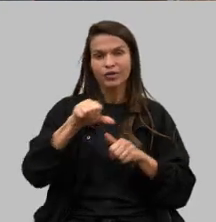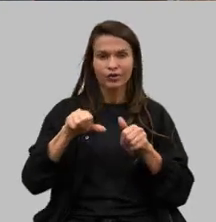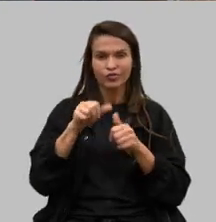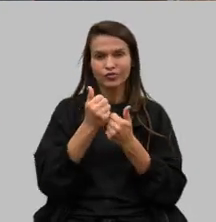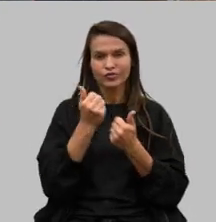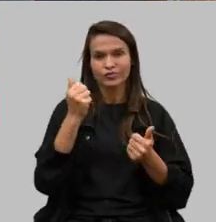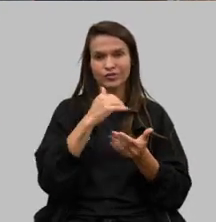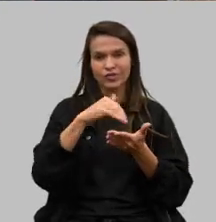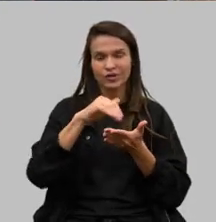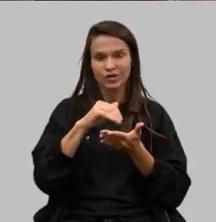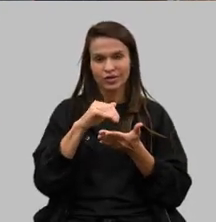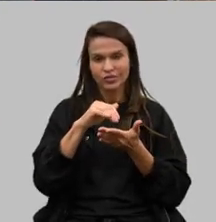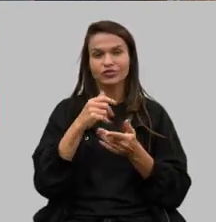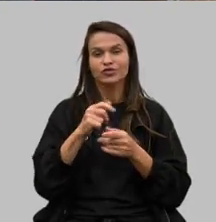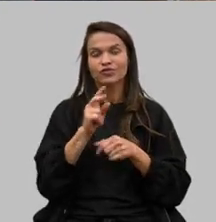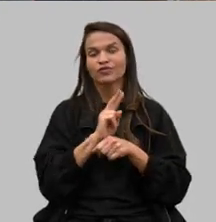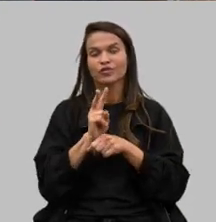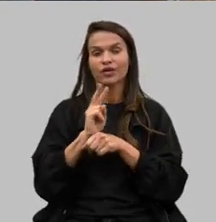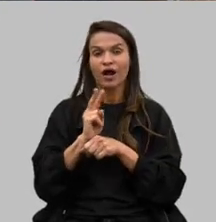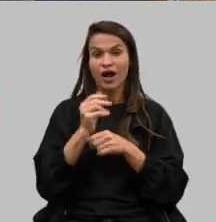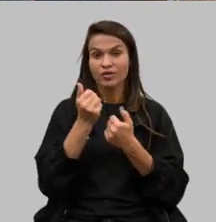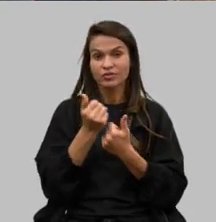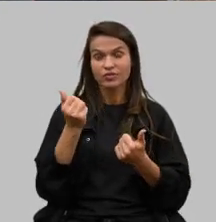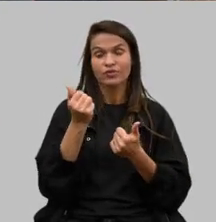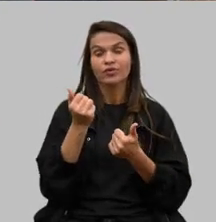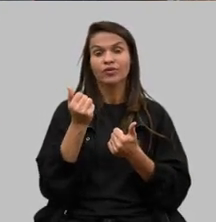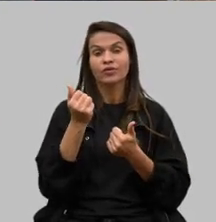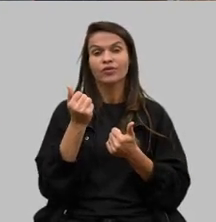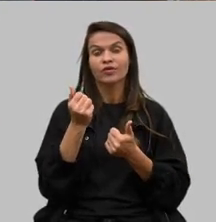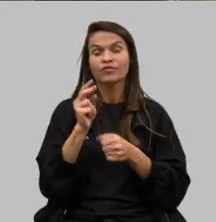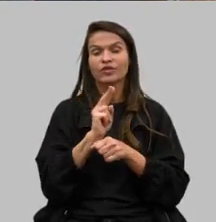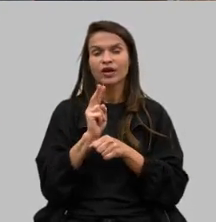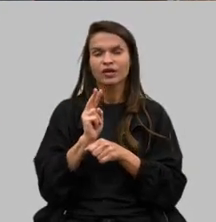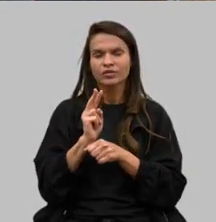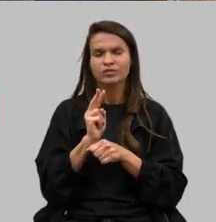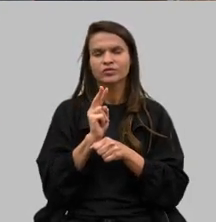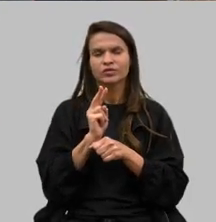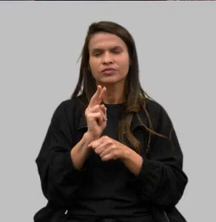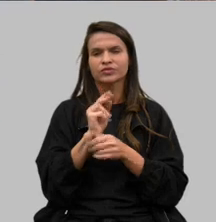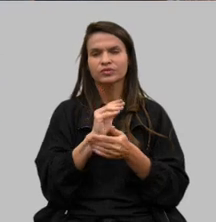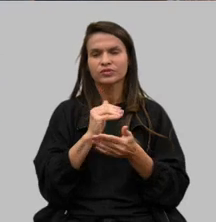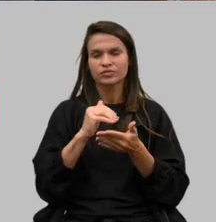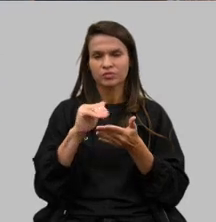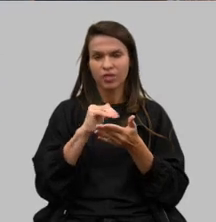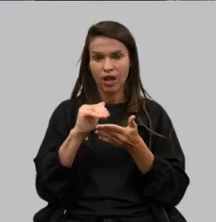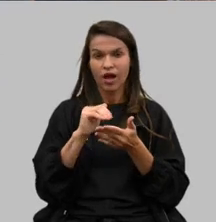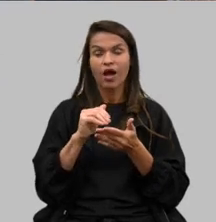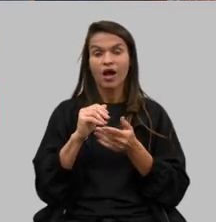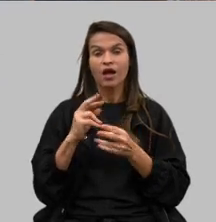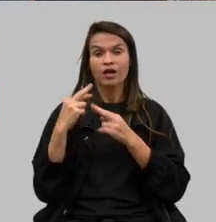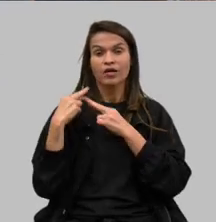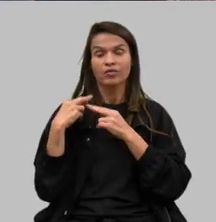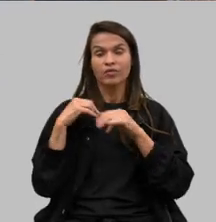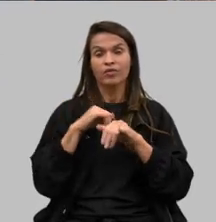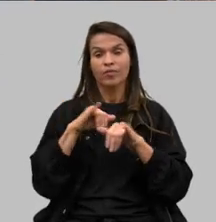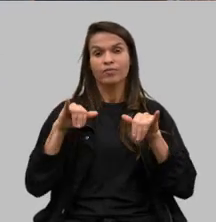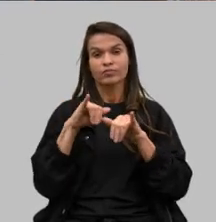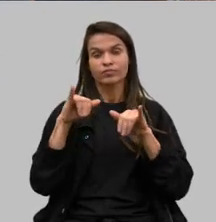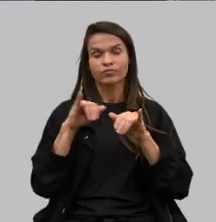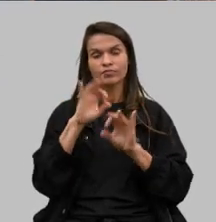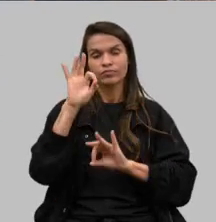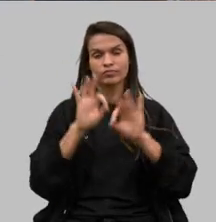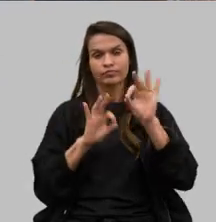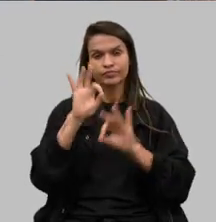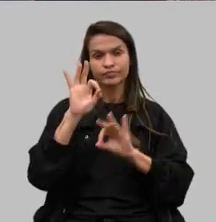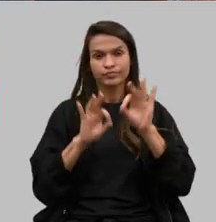né a a subsecretaria de fiscalização ambiental ela é responsável por promover o planejamento monitoramento